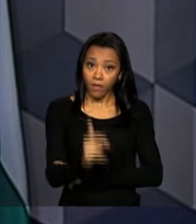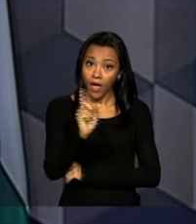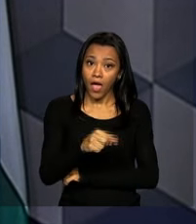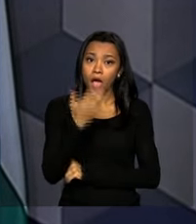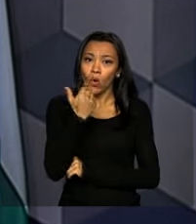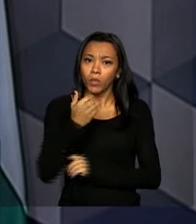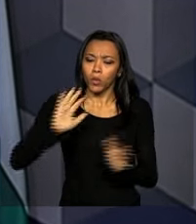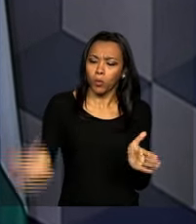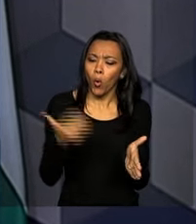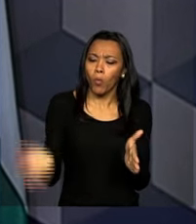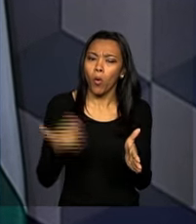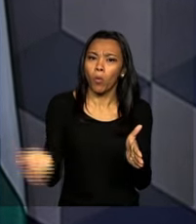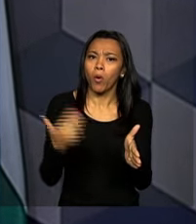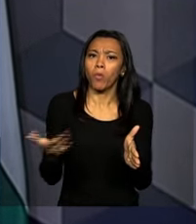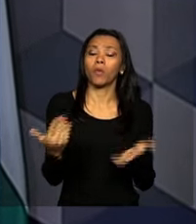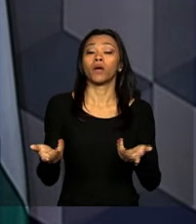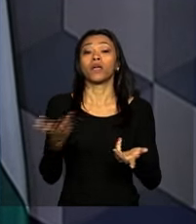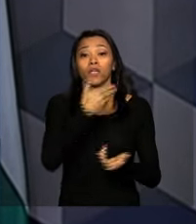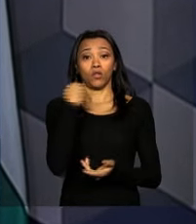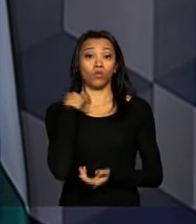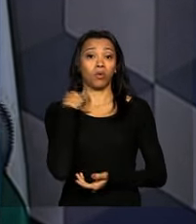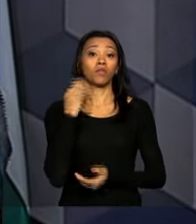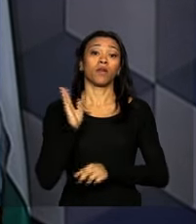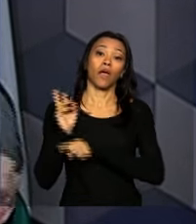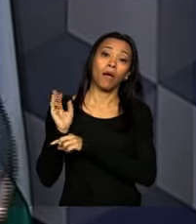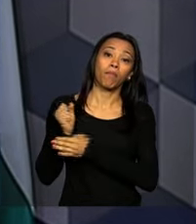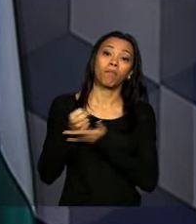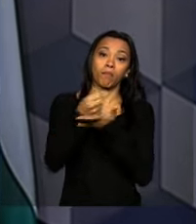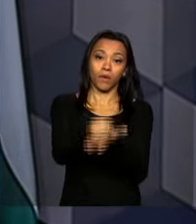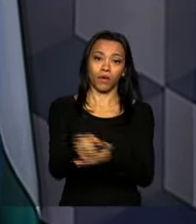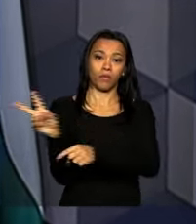do banco é apoiar o crédito rural. Muito obrigado a todos.